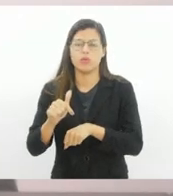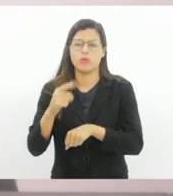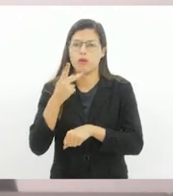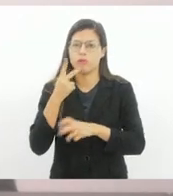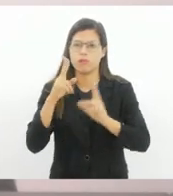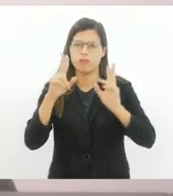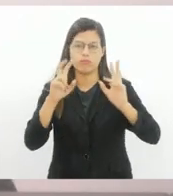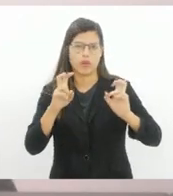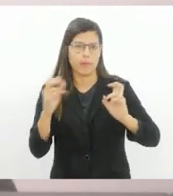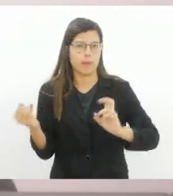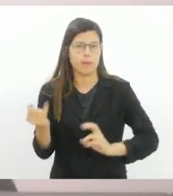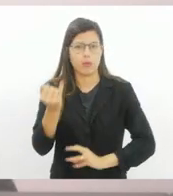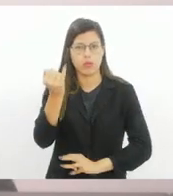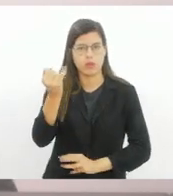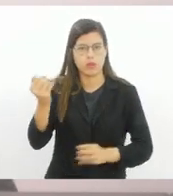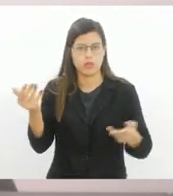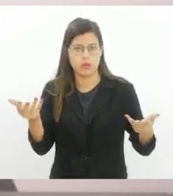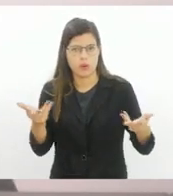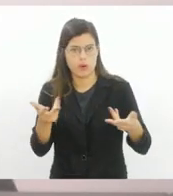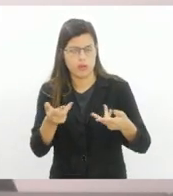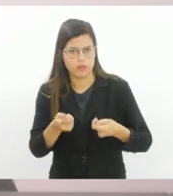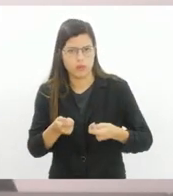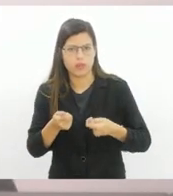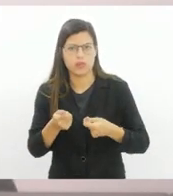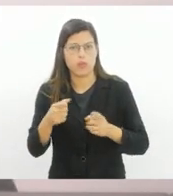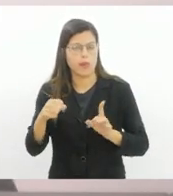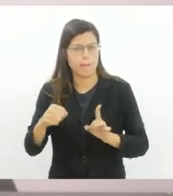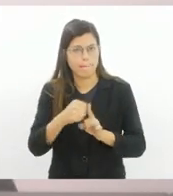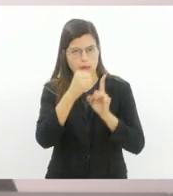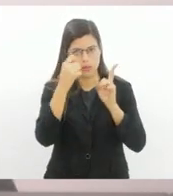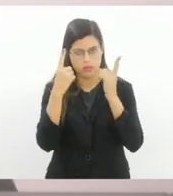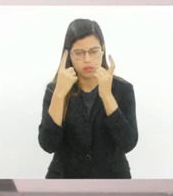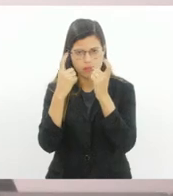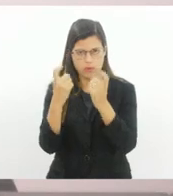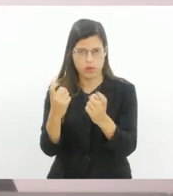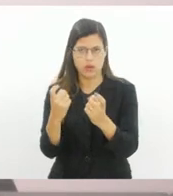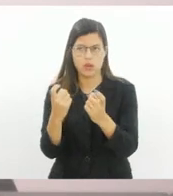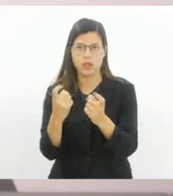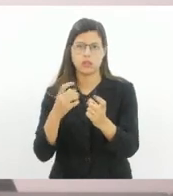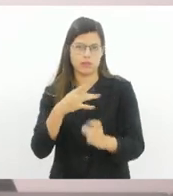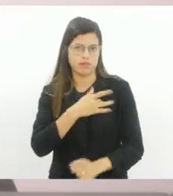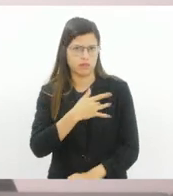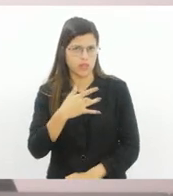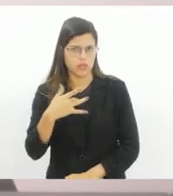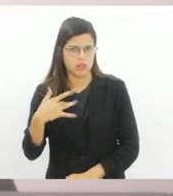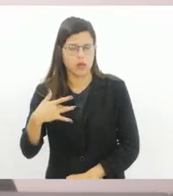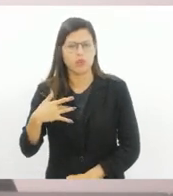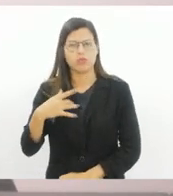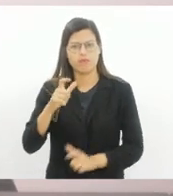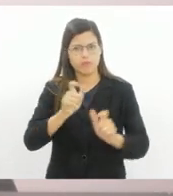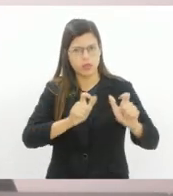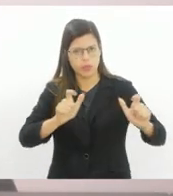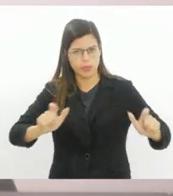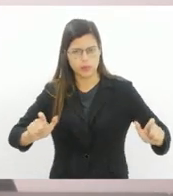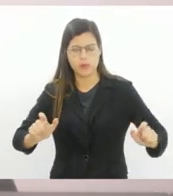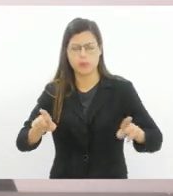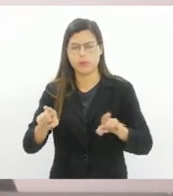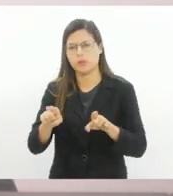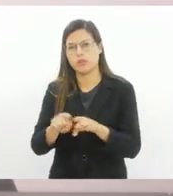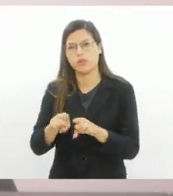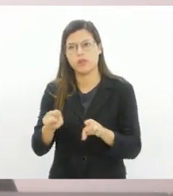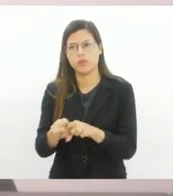temas importantes para a qualificação, como o impacto da violência na saúde dos indivíduos, o